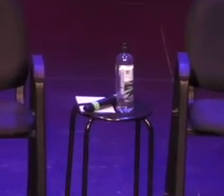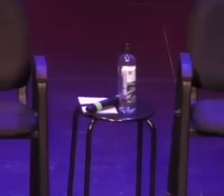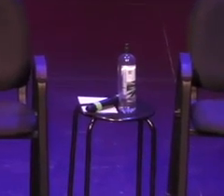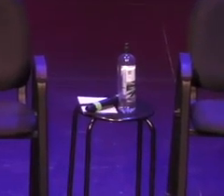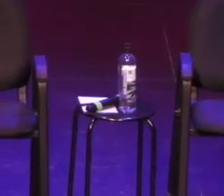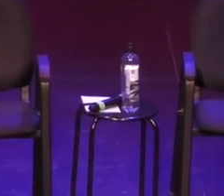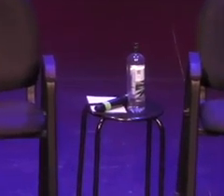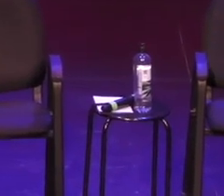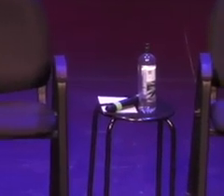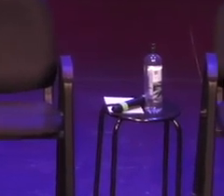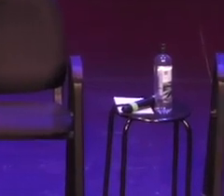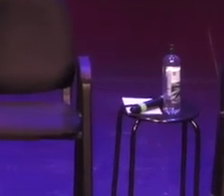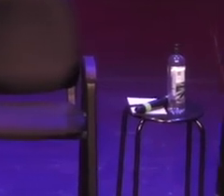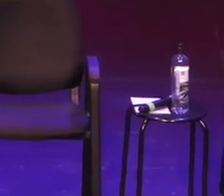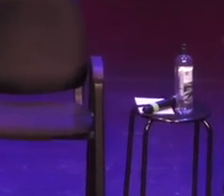What do you think? Yes?